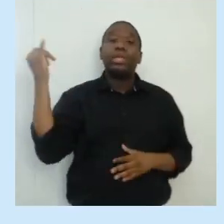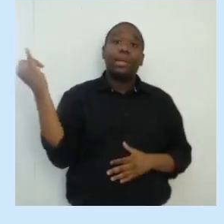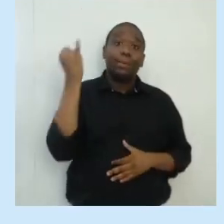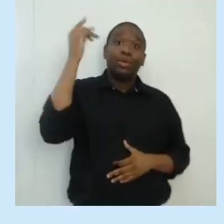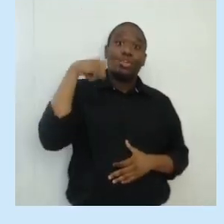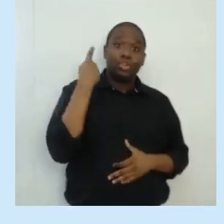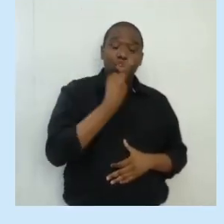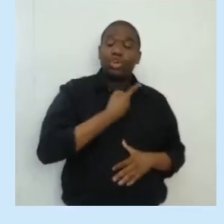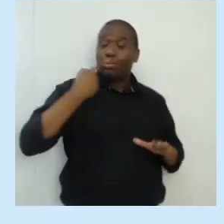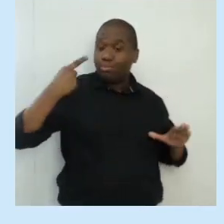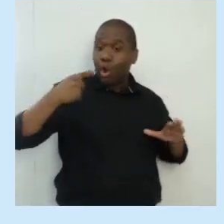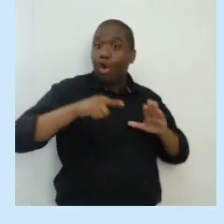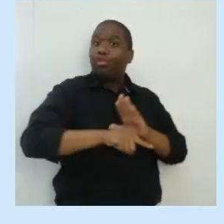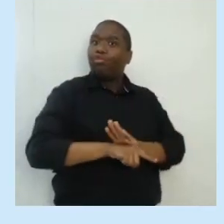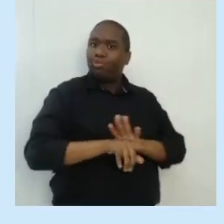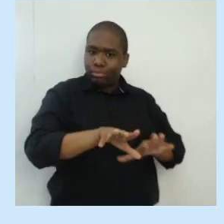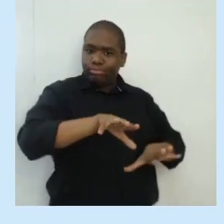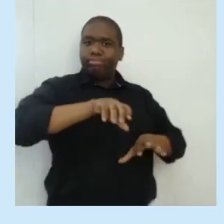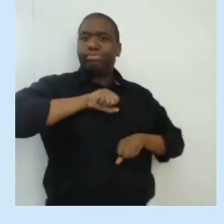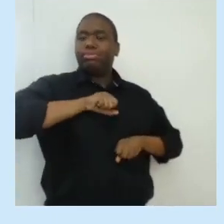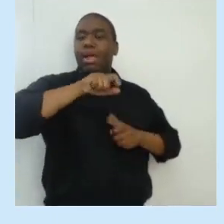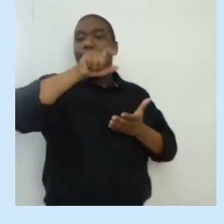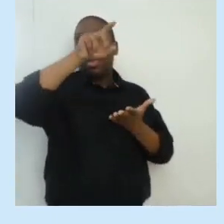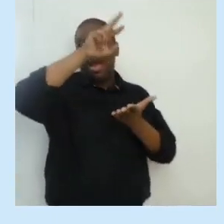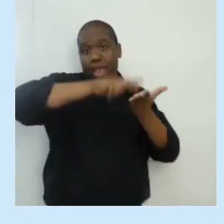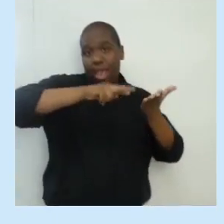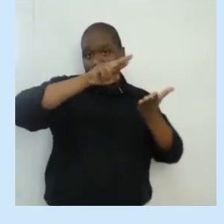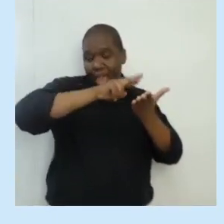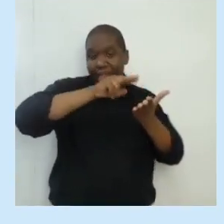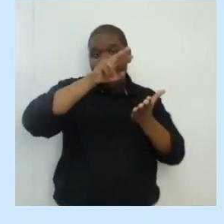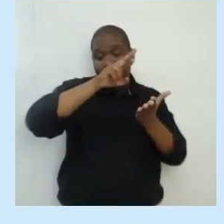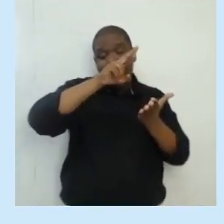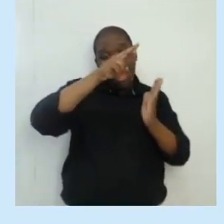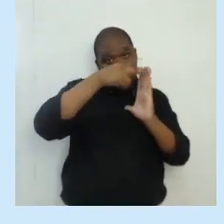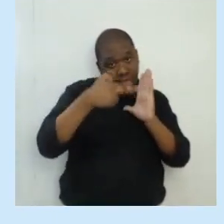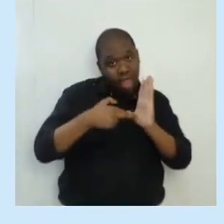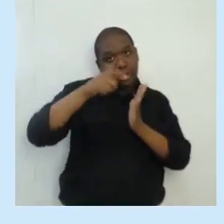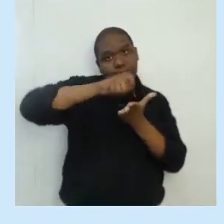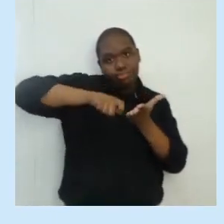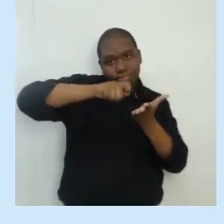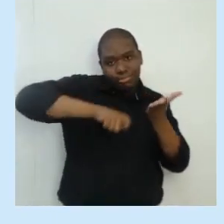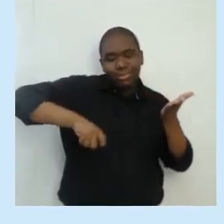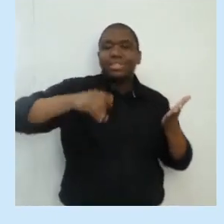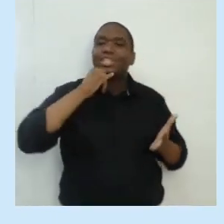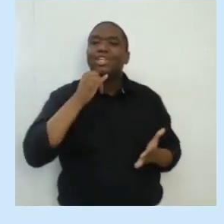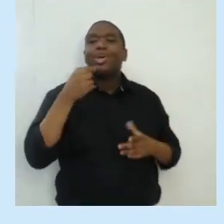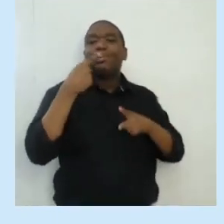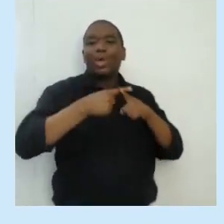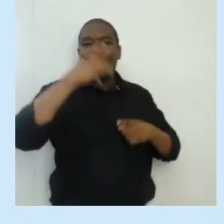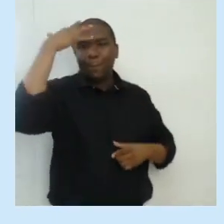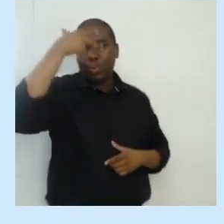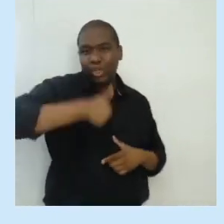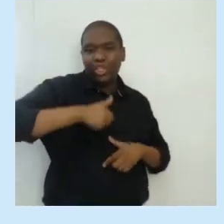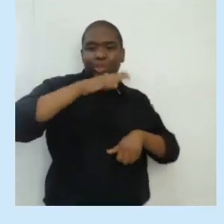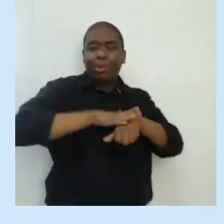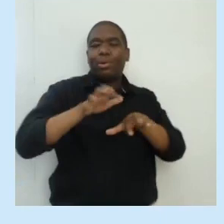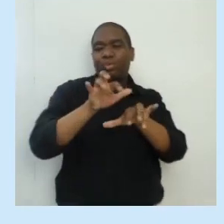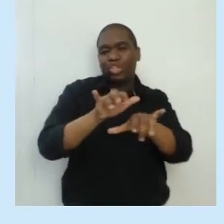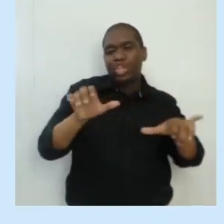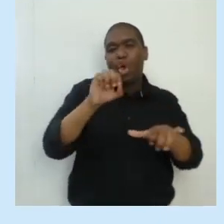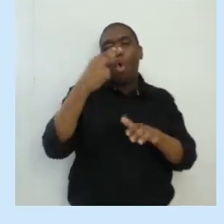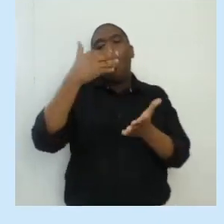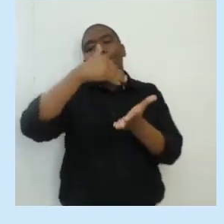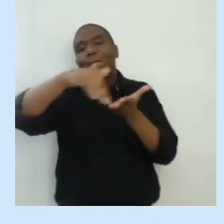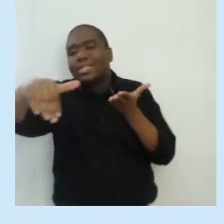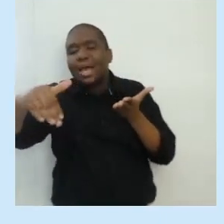do apropriar-se da norma ortográfica, não para ficar algo bonitinho na hora de digitar ou de mandar uma mensagem